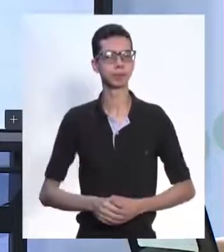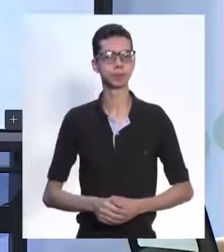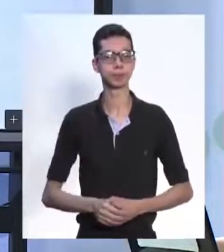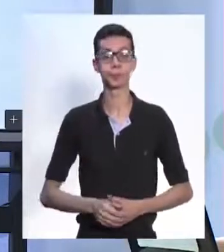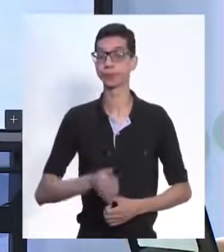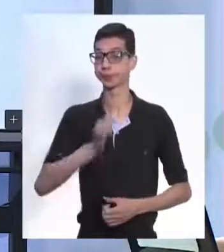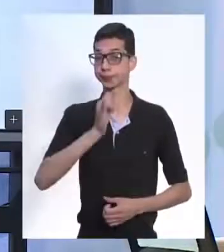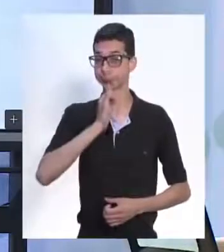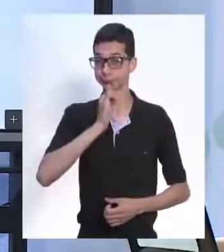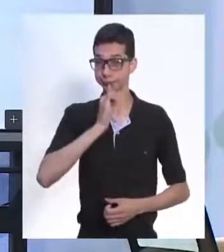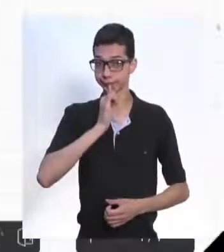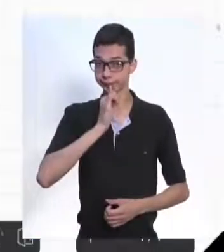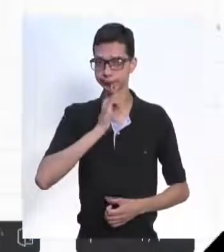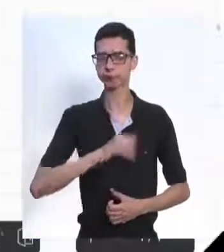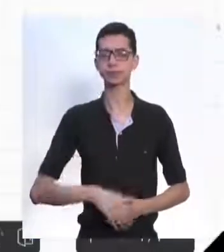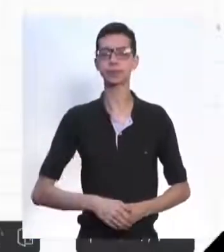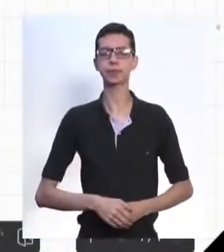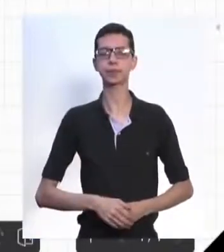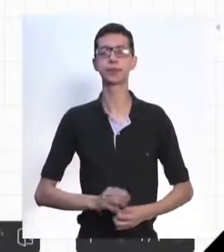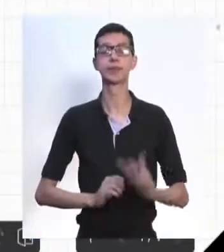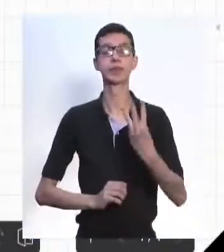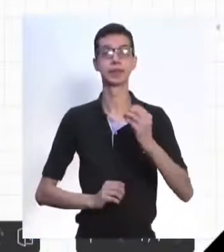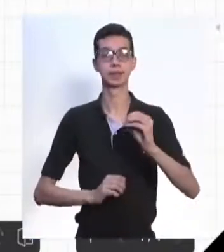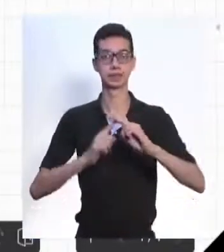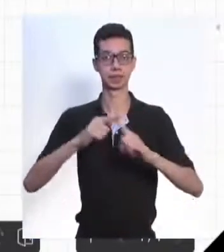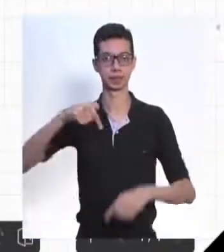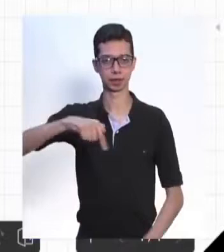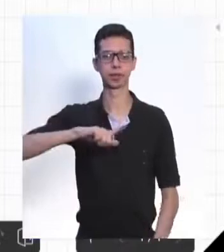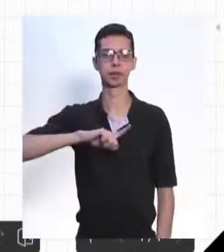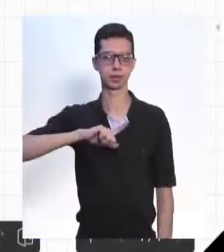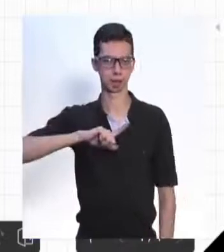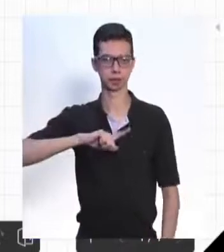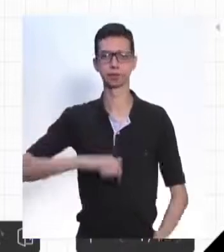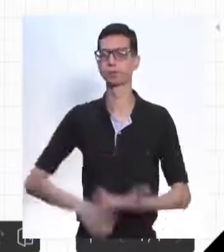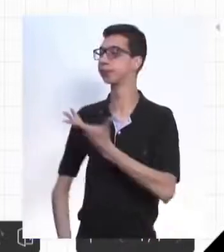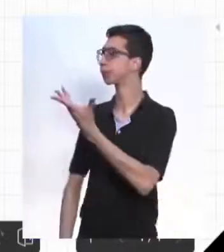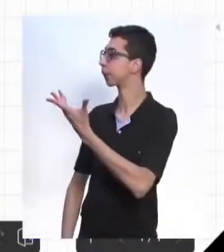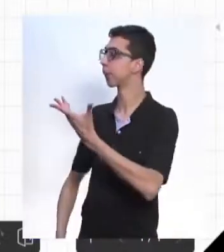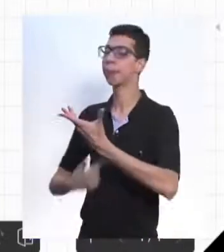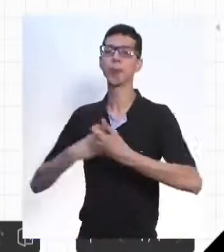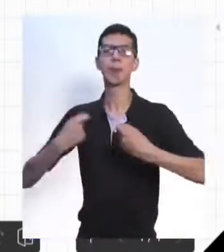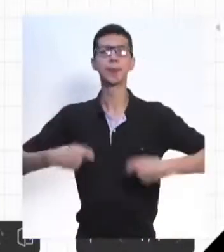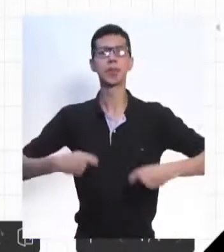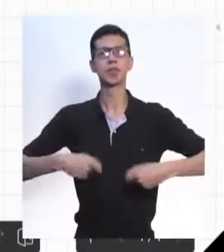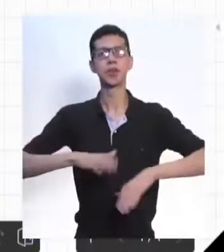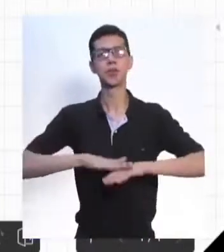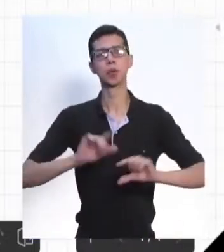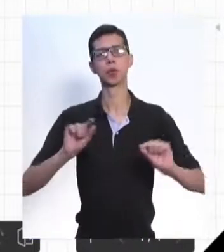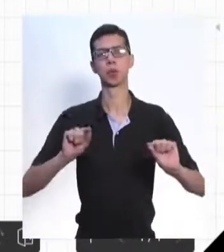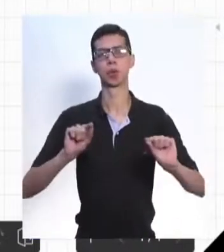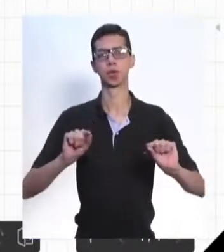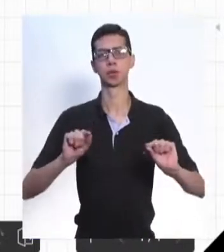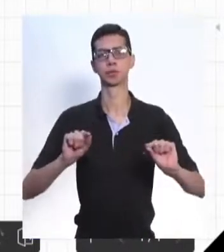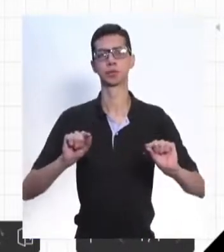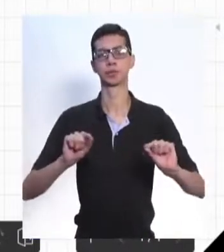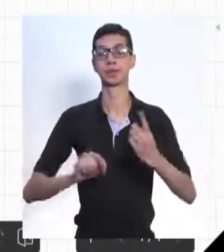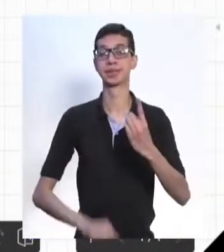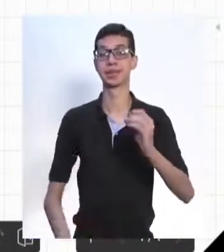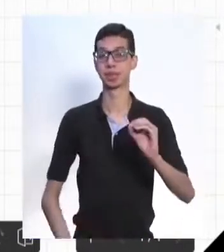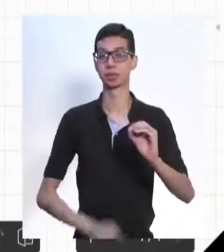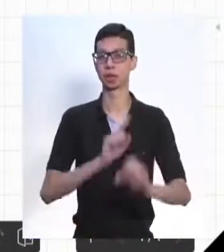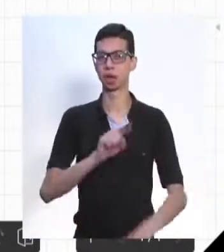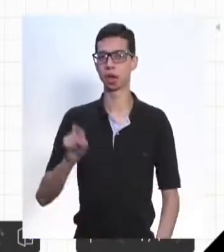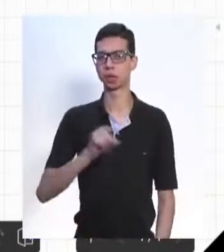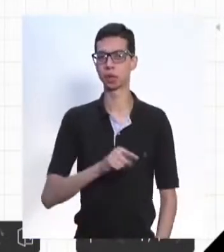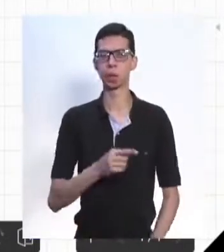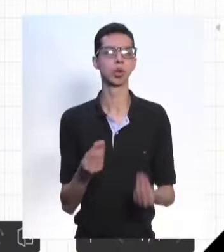tenho 30 que multiplica o Q, né, aqui na relação. Eu tenho que fazer o seguinte, eu quero cancelar esse 10. Então,